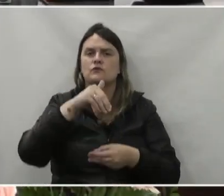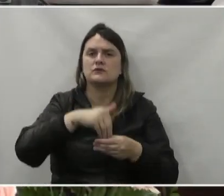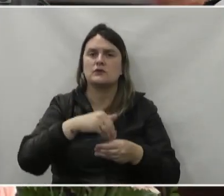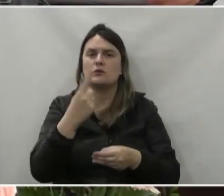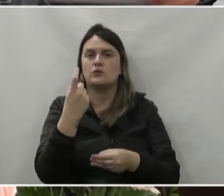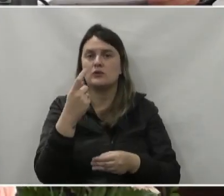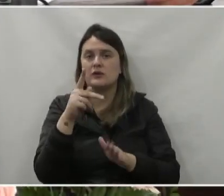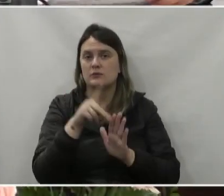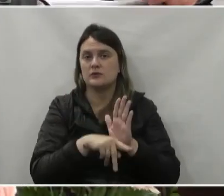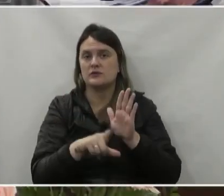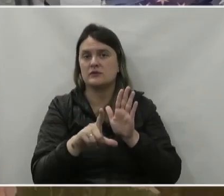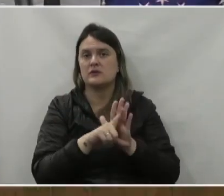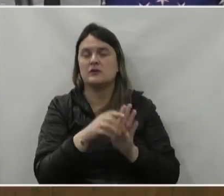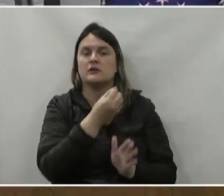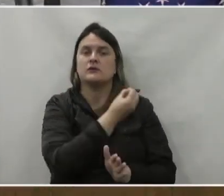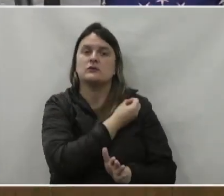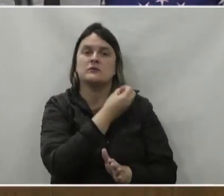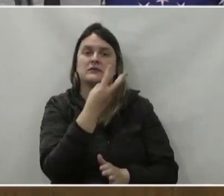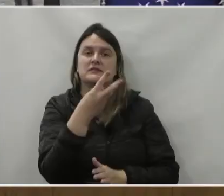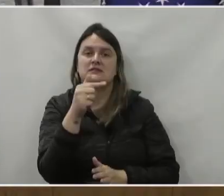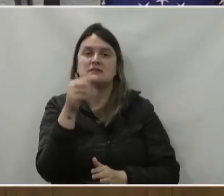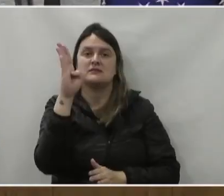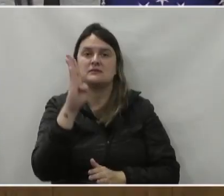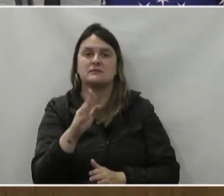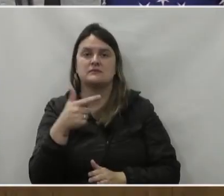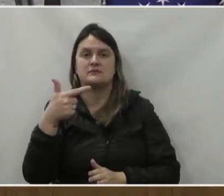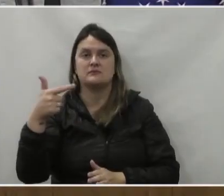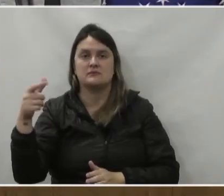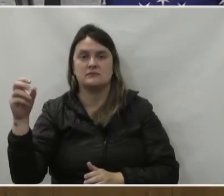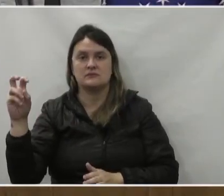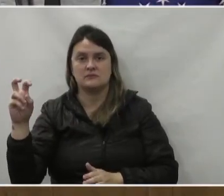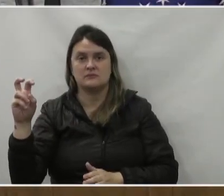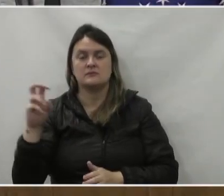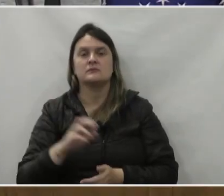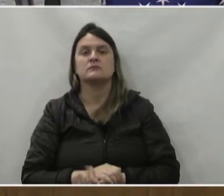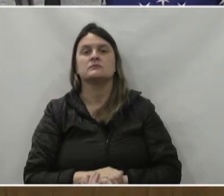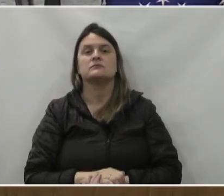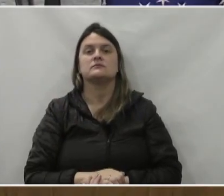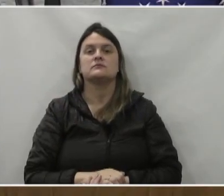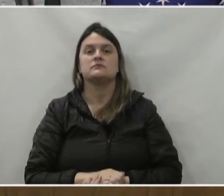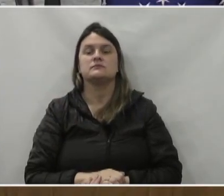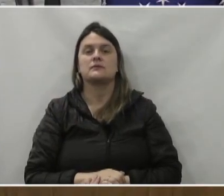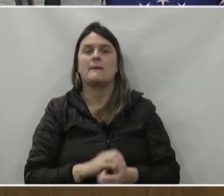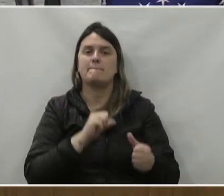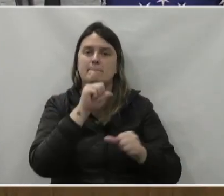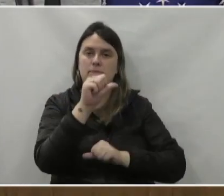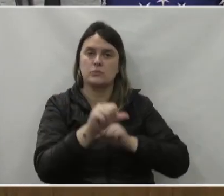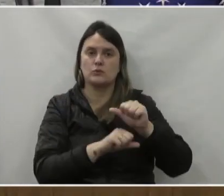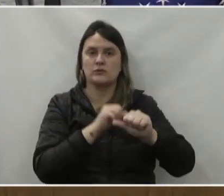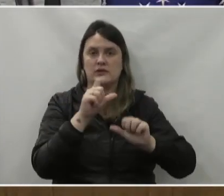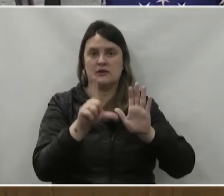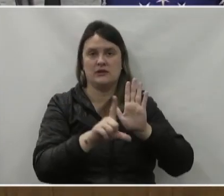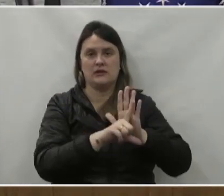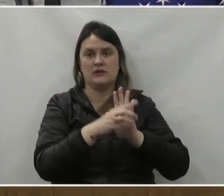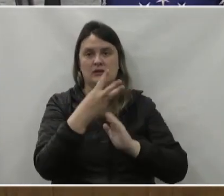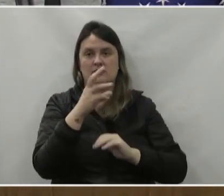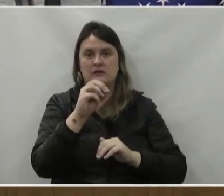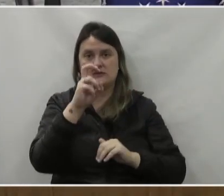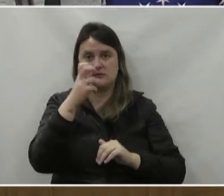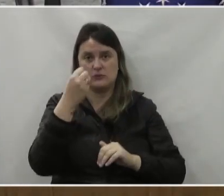do projeto de lei ordinária número 37/2005. Altera a Lei Municipal número